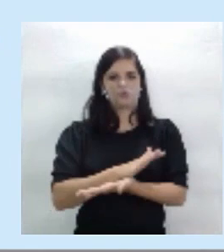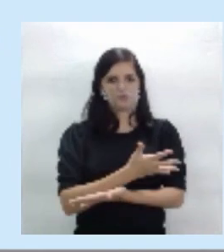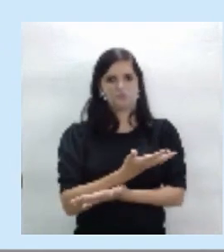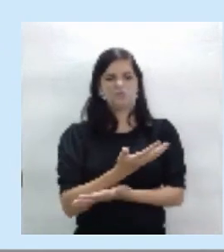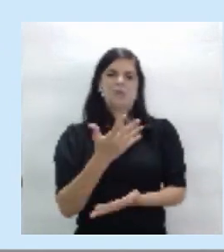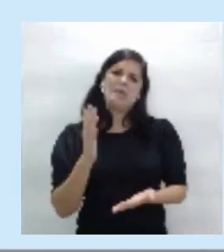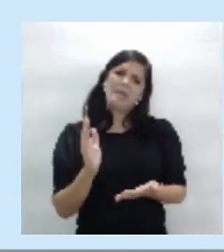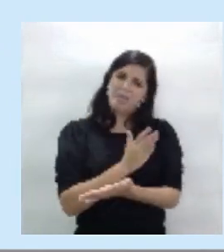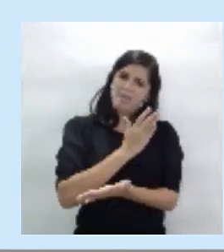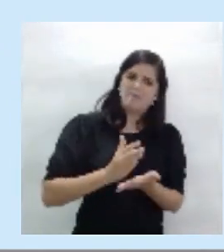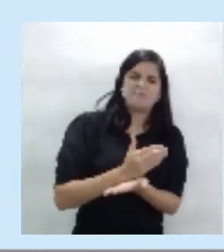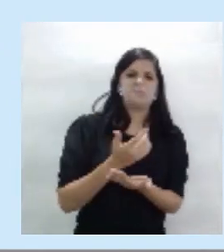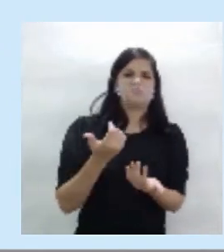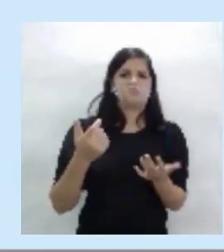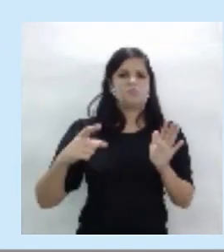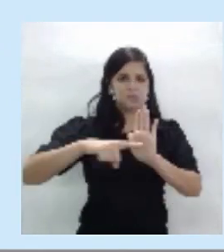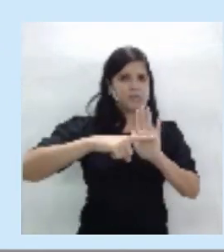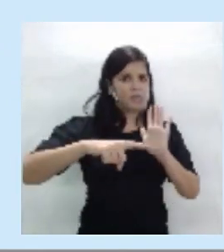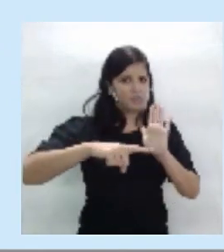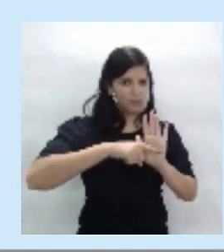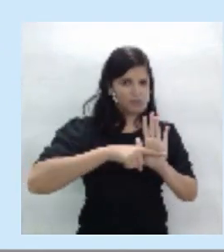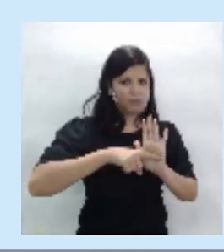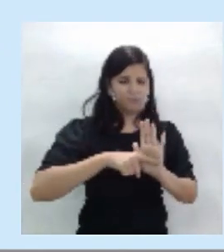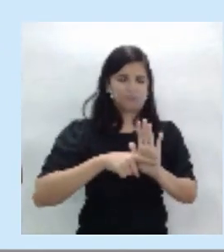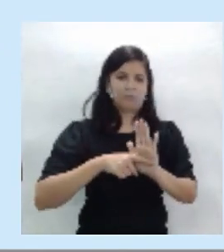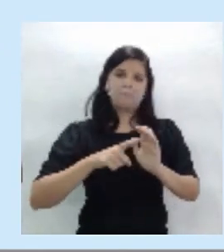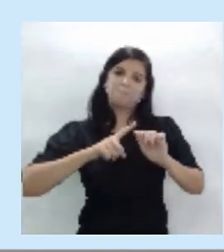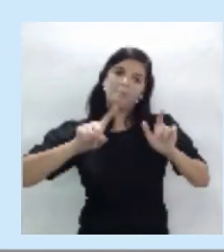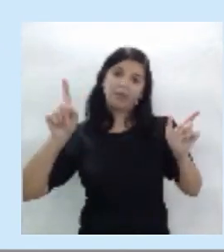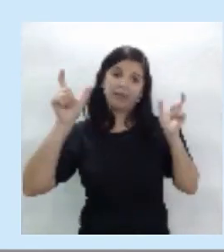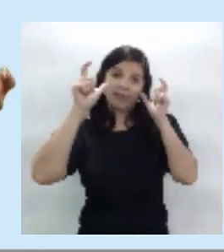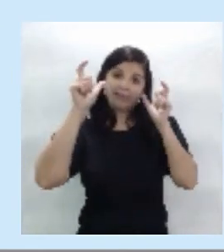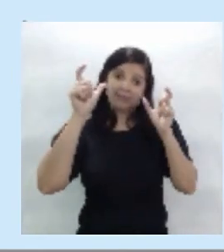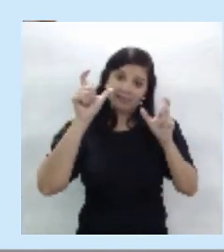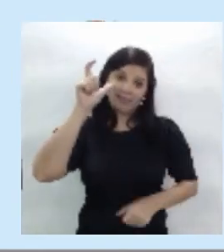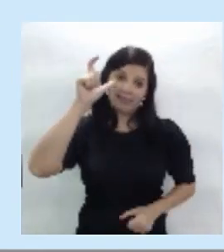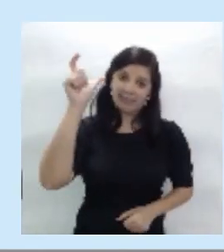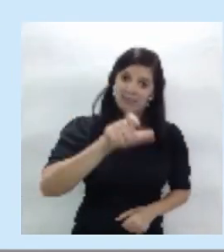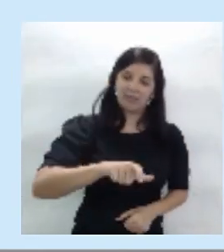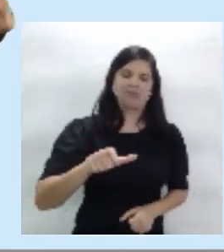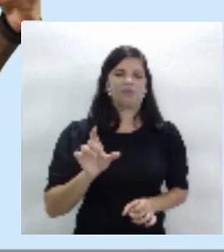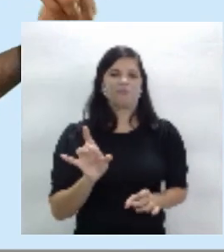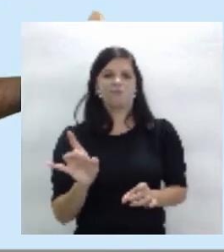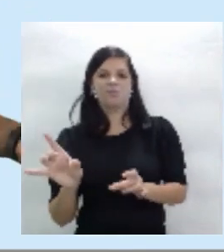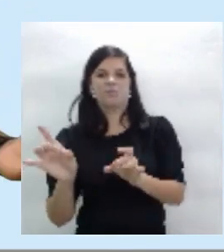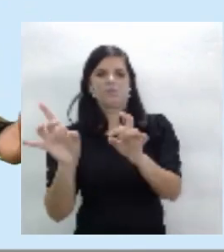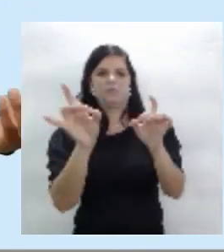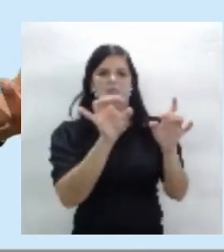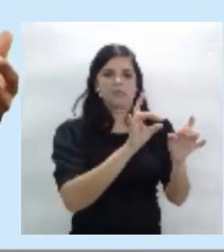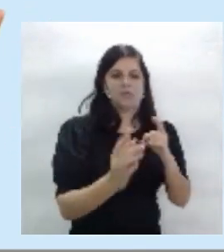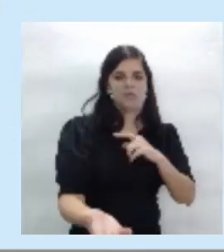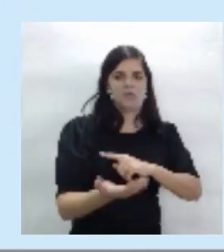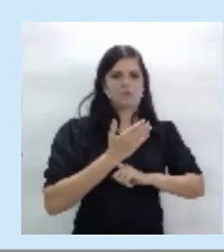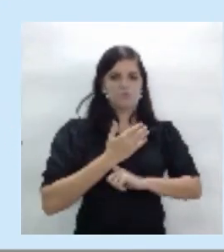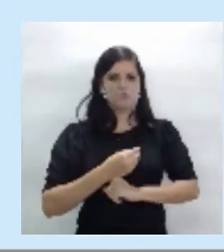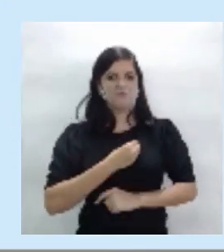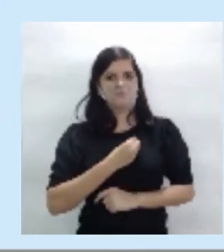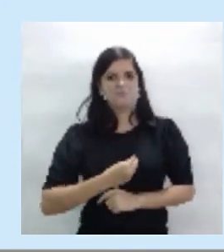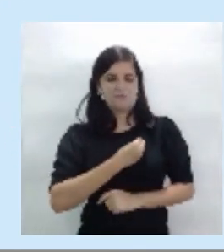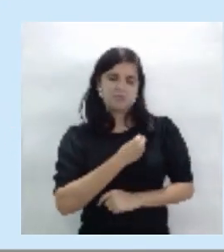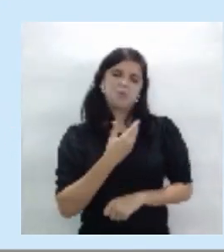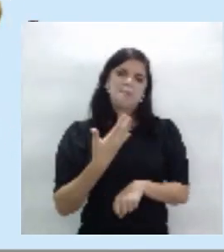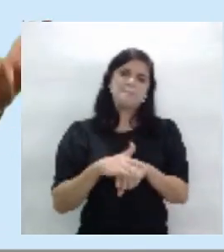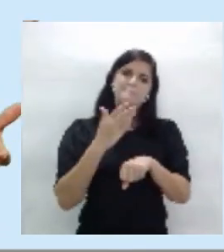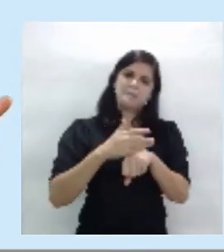negativos, mas segundo a dinâmica do comércio, da produção, da sobrevivência do homem, eles